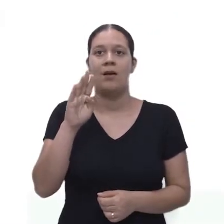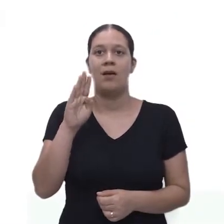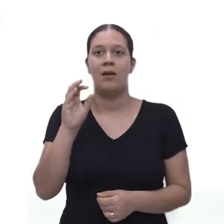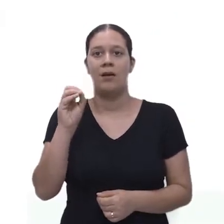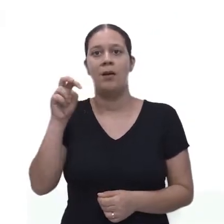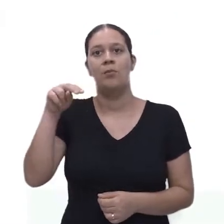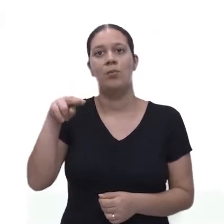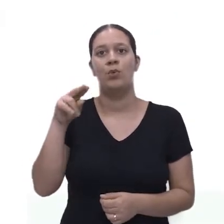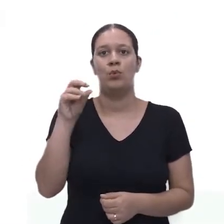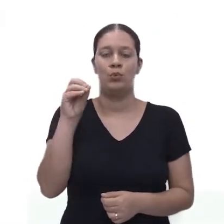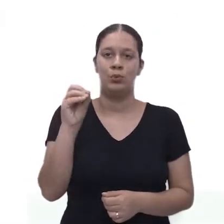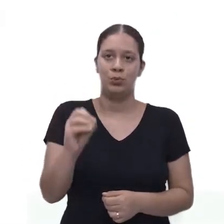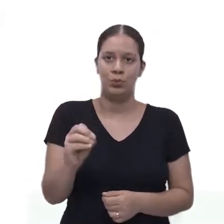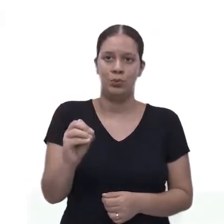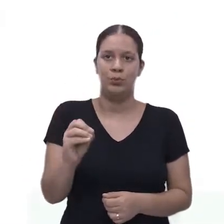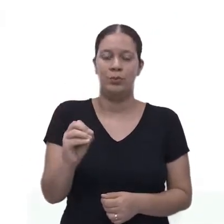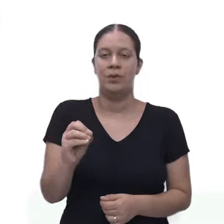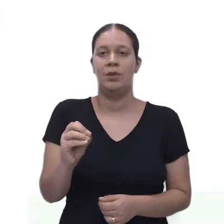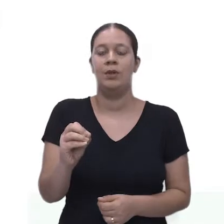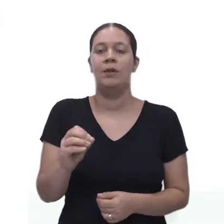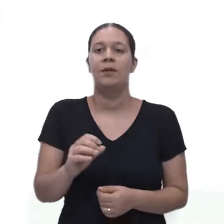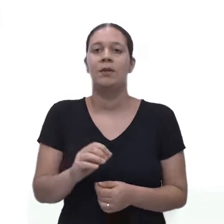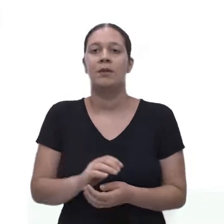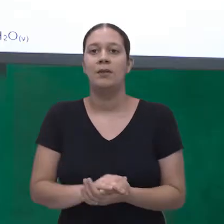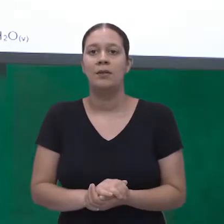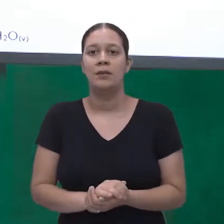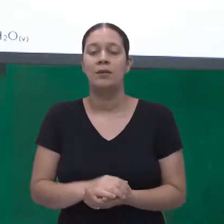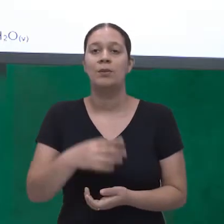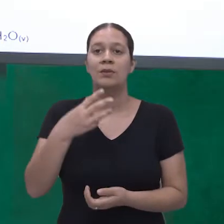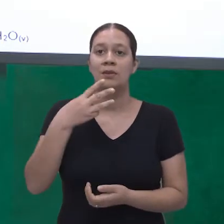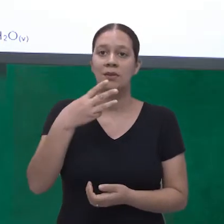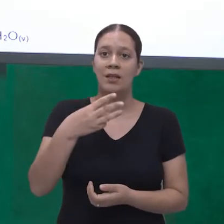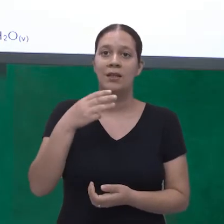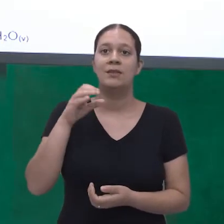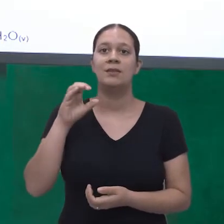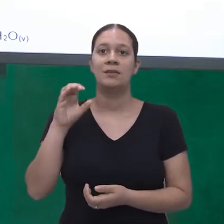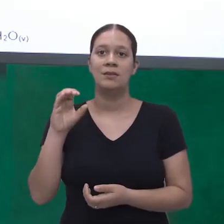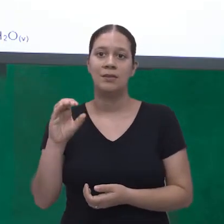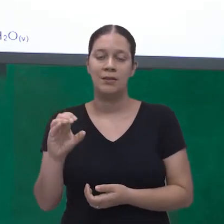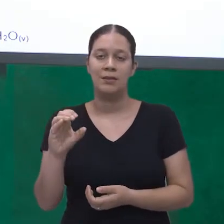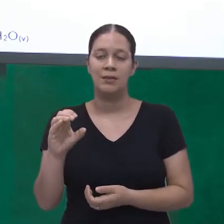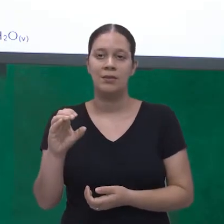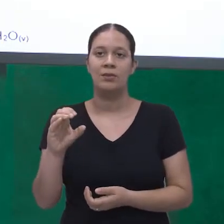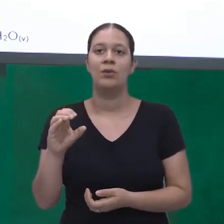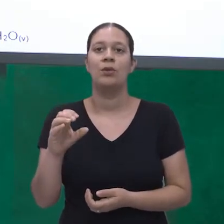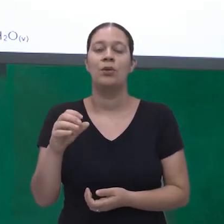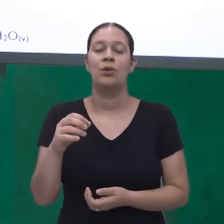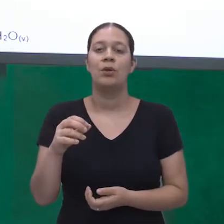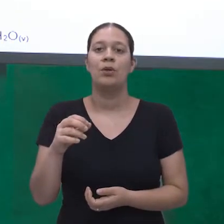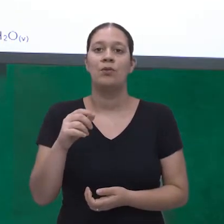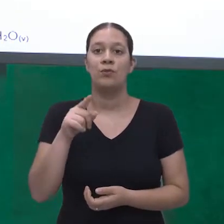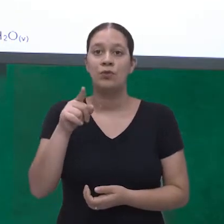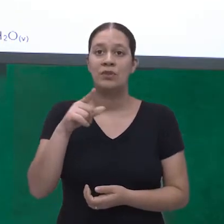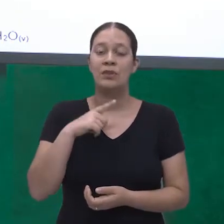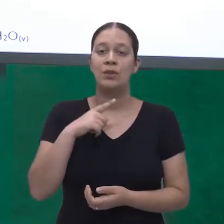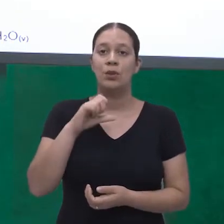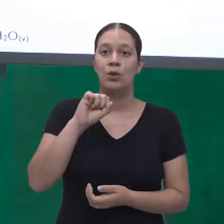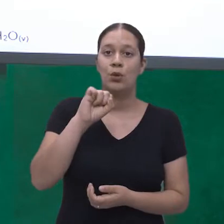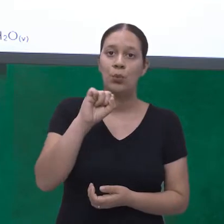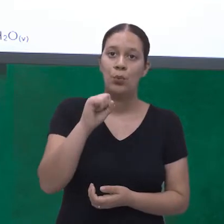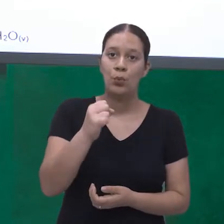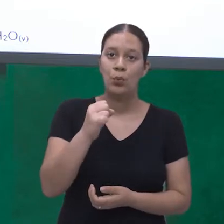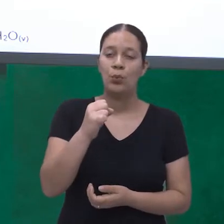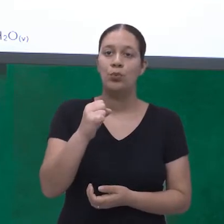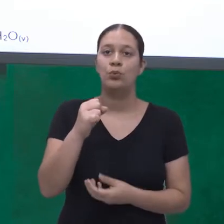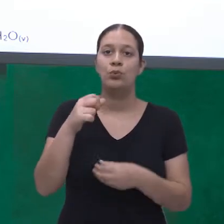3 carbonos. Então, tá aqui, ó, 3C. Você tem 8 hidrogênios.